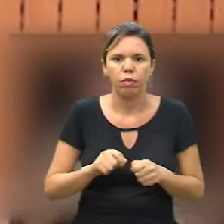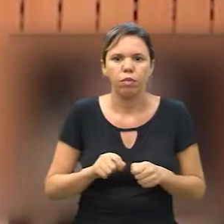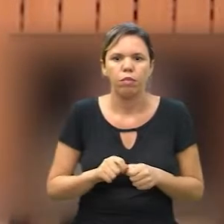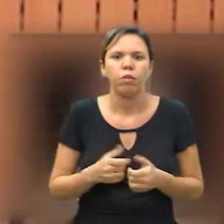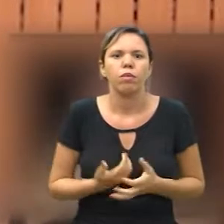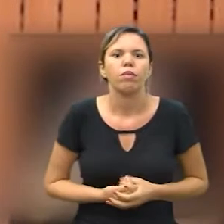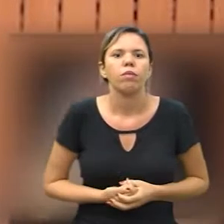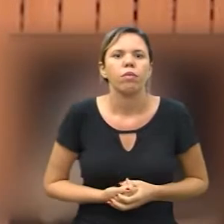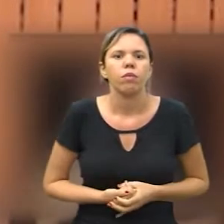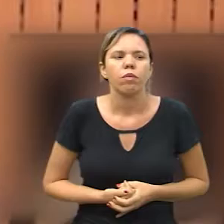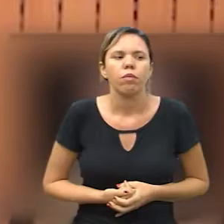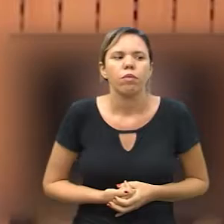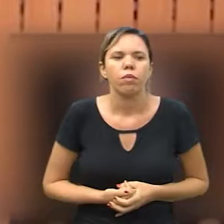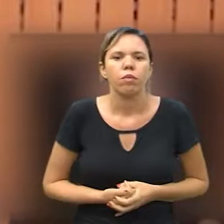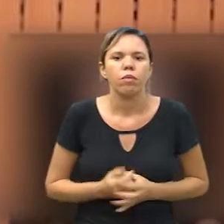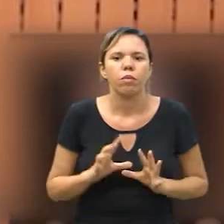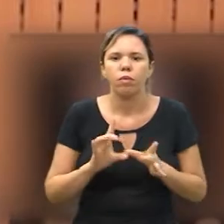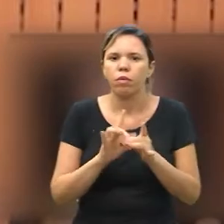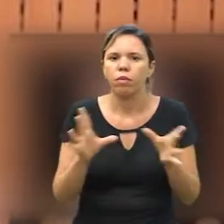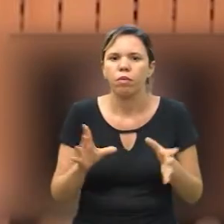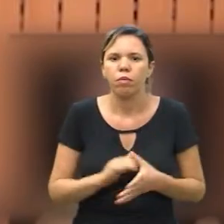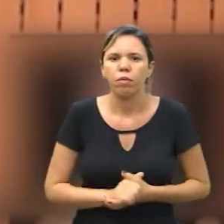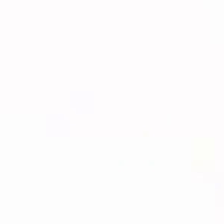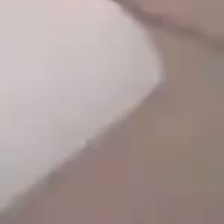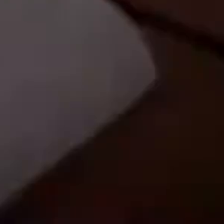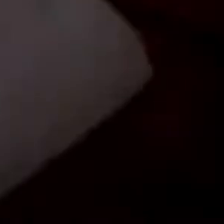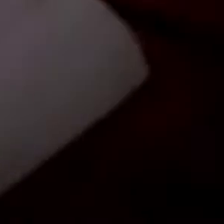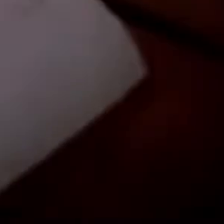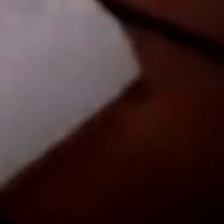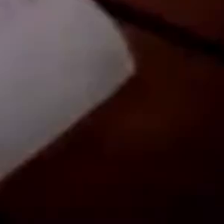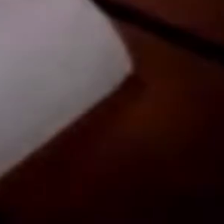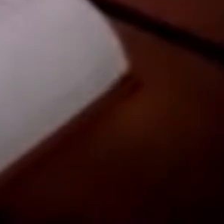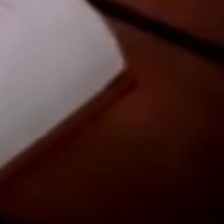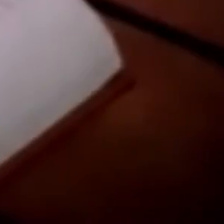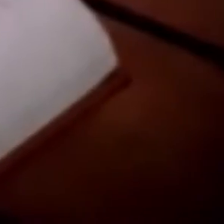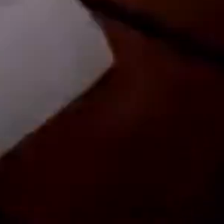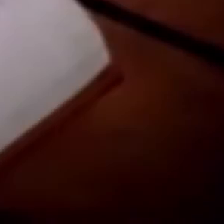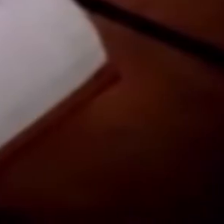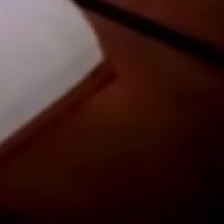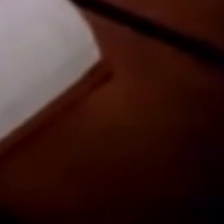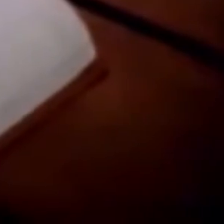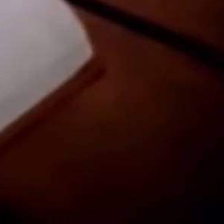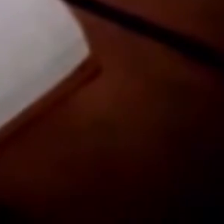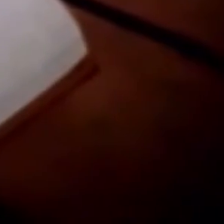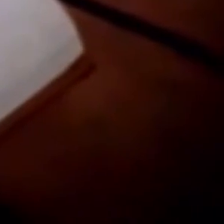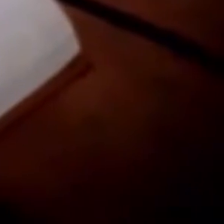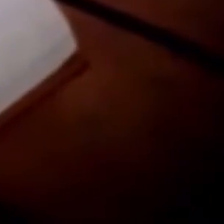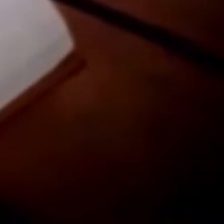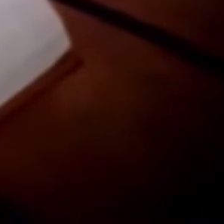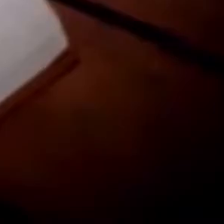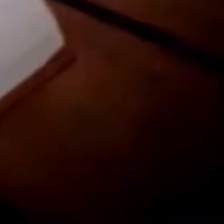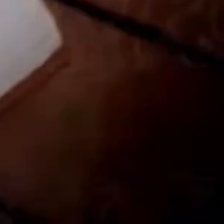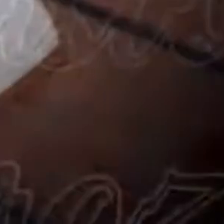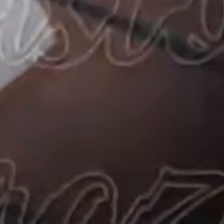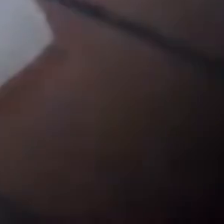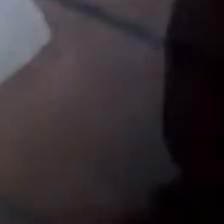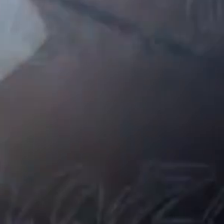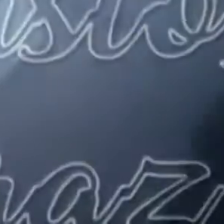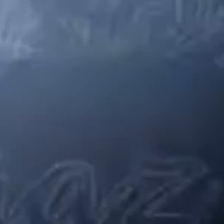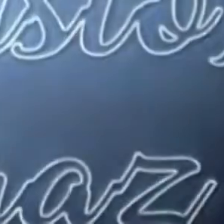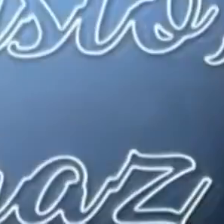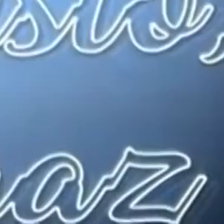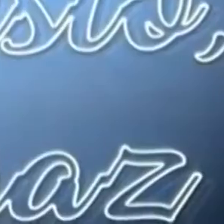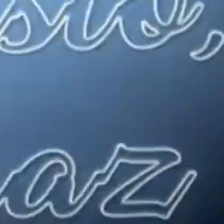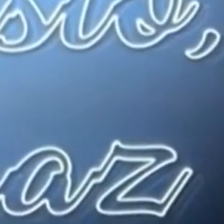condições e temos toda a disposição para isso, tá bom? Em nome de Cristo, que é nossa paz,